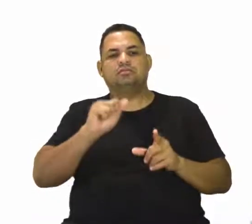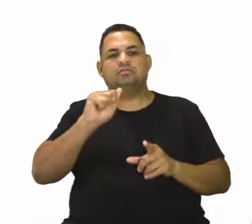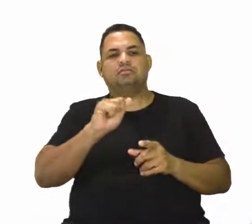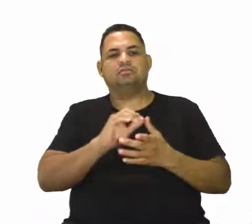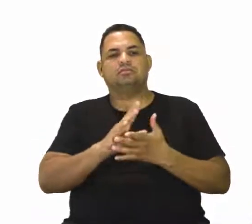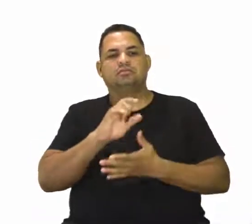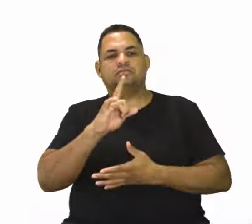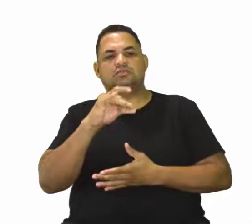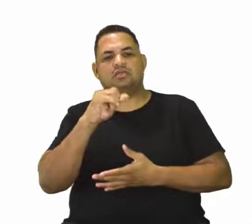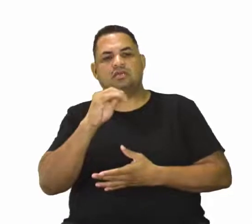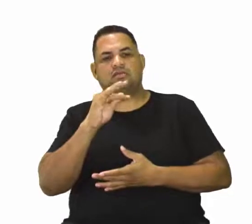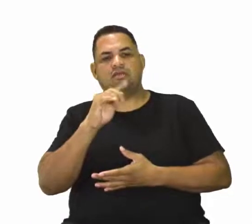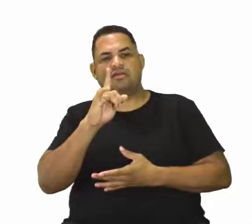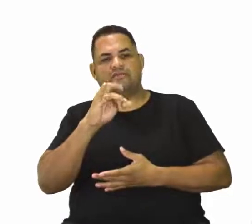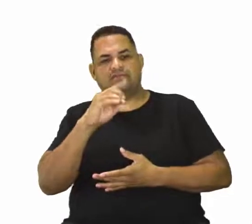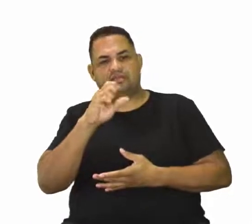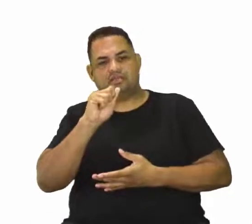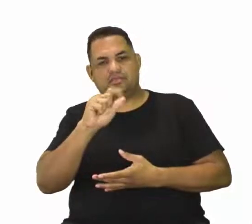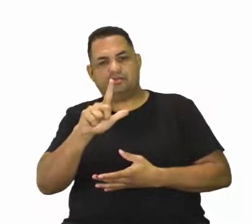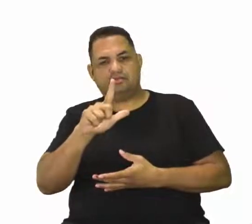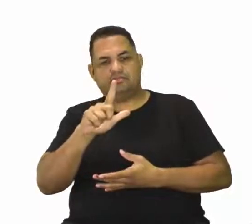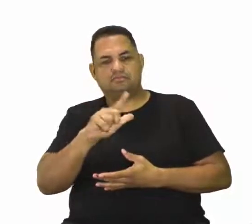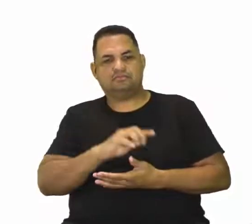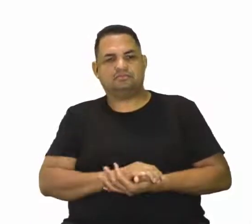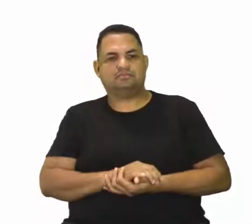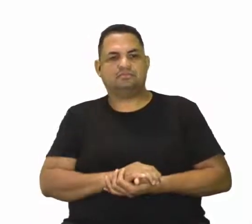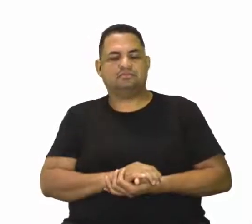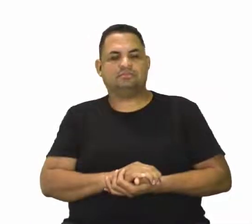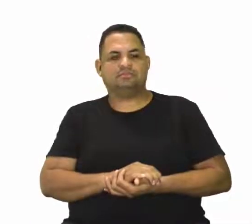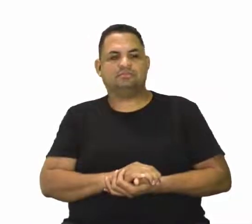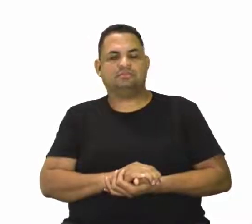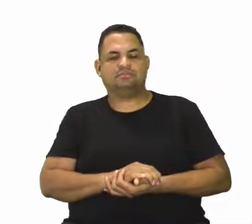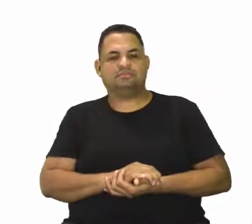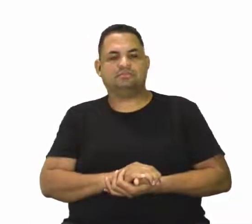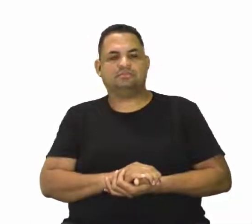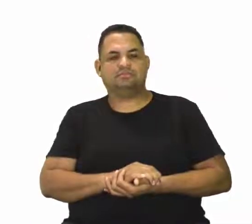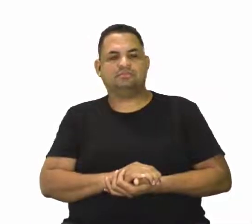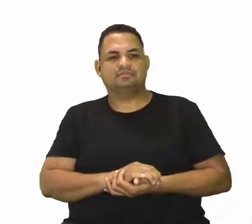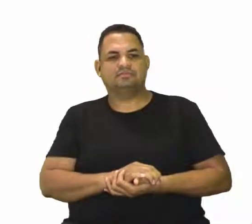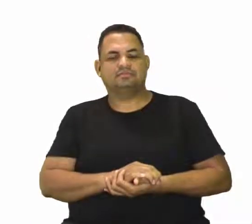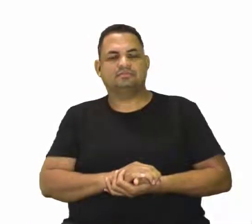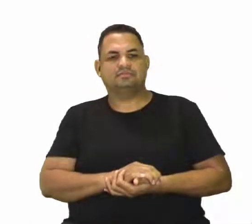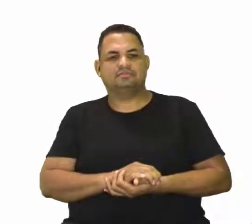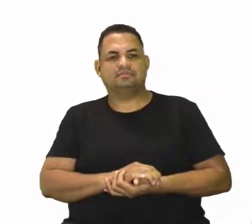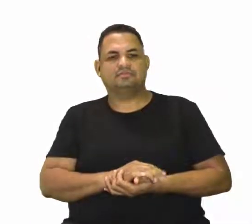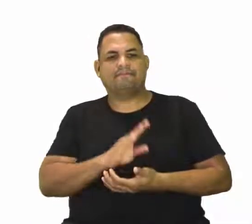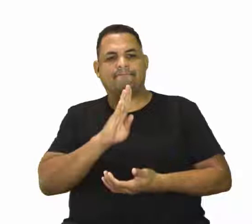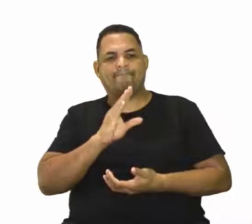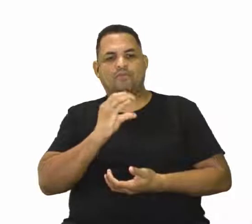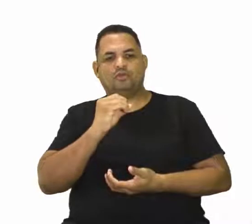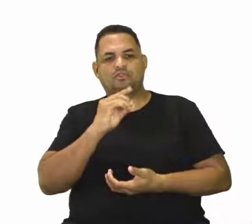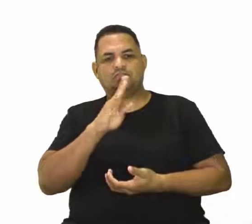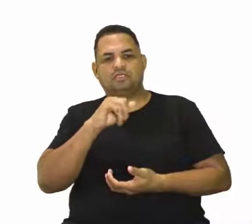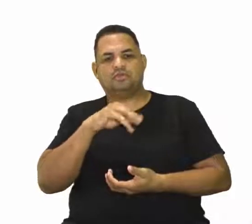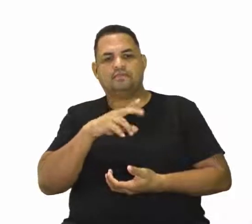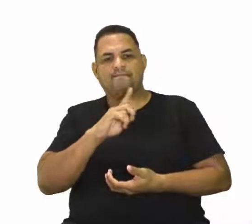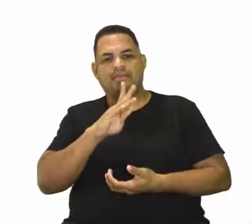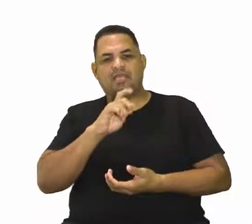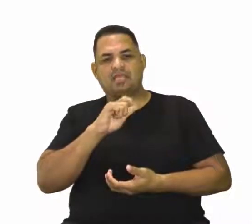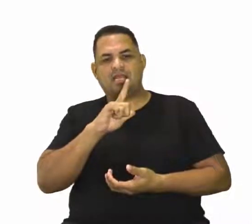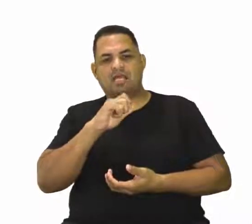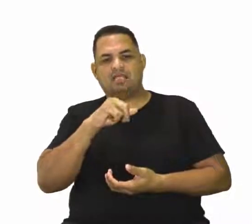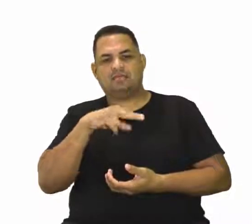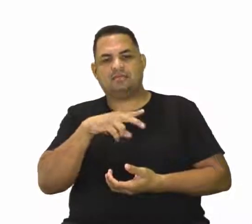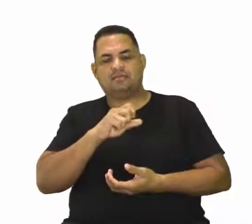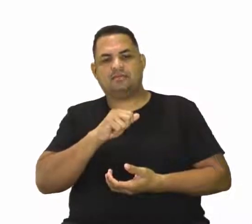site al-adel é é muito pouca né letramento Osama